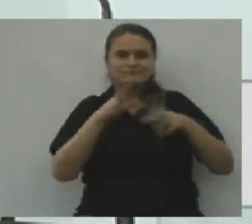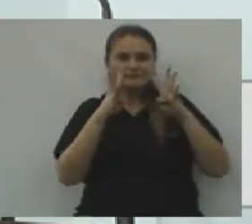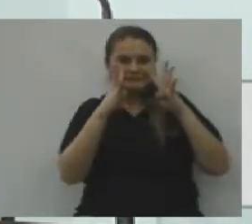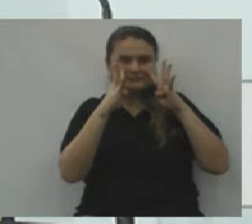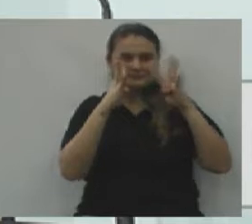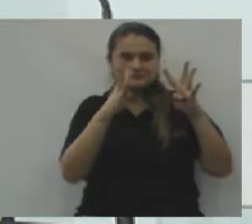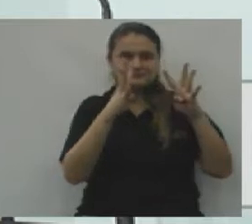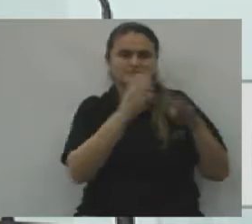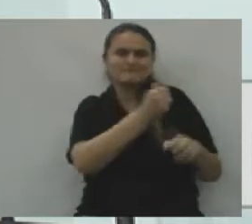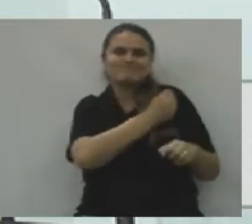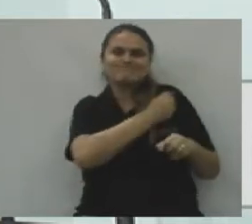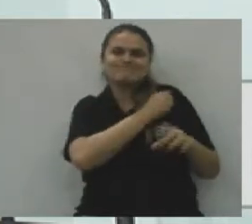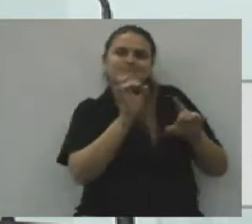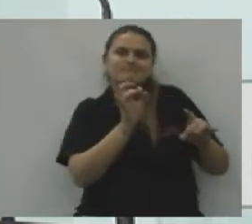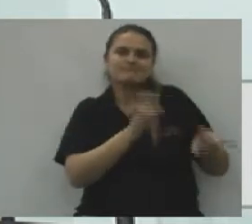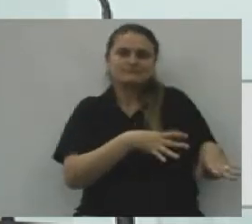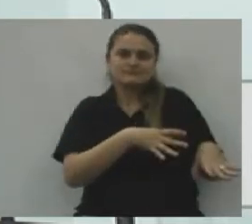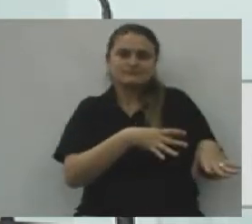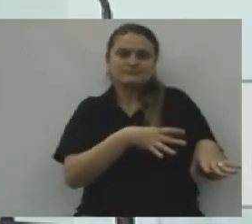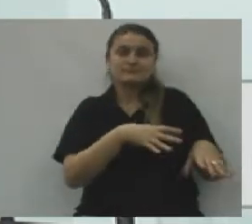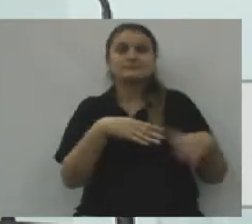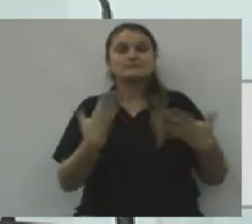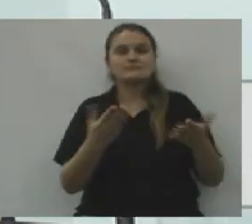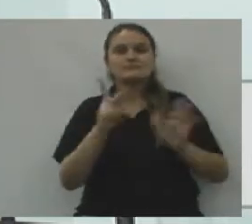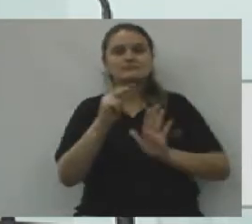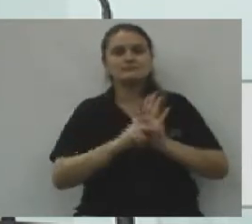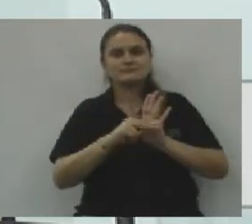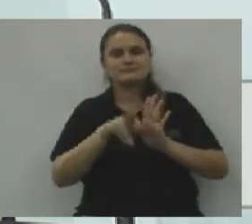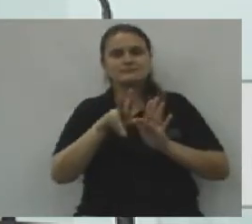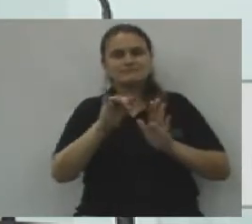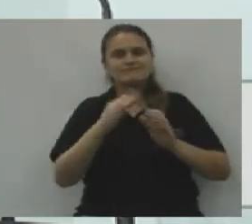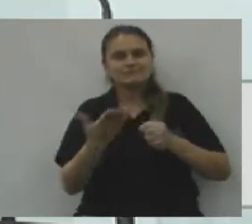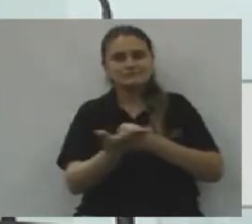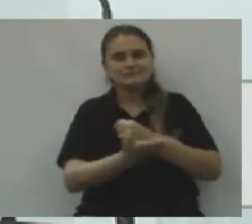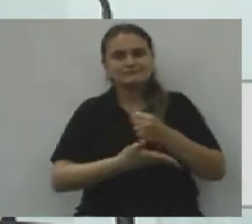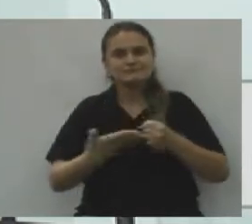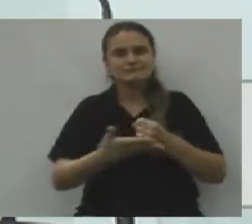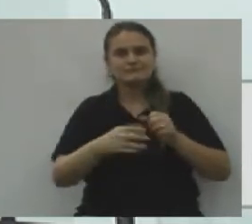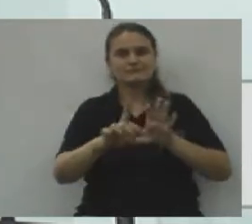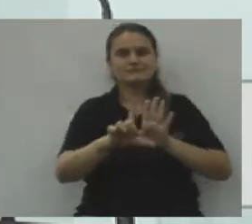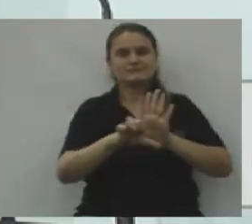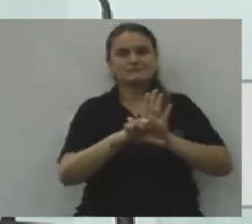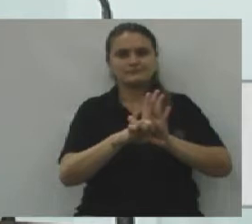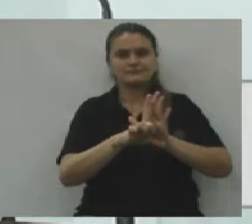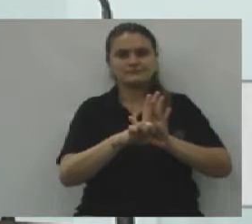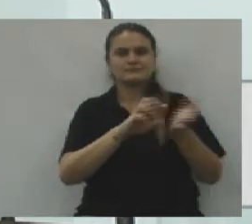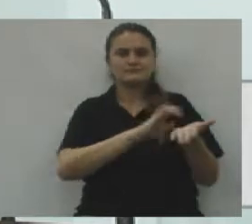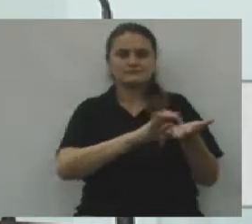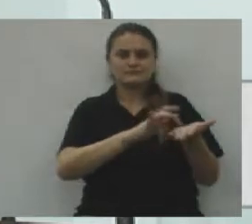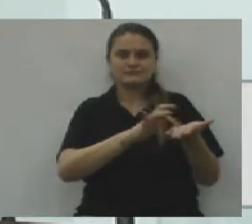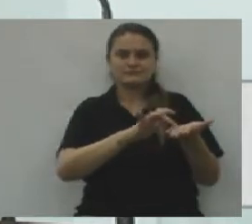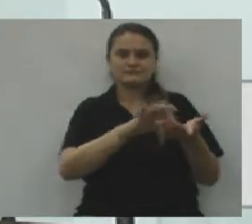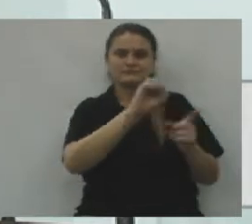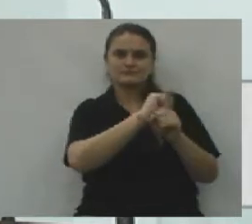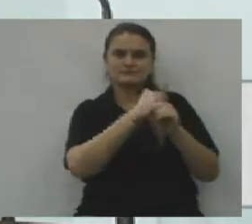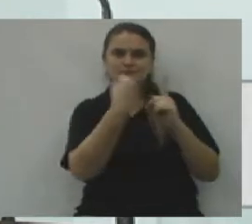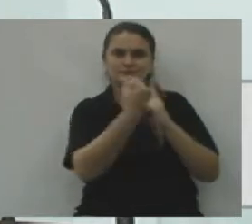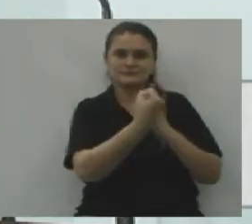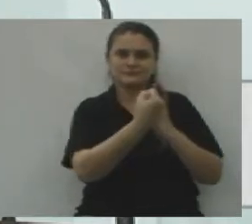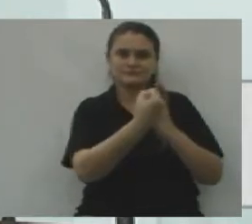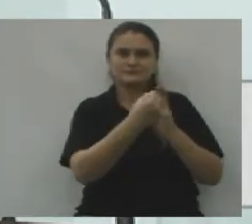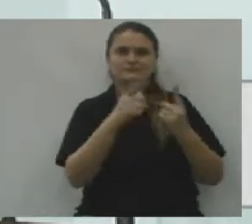acabamos perdendo alunos. Esse projeto dará um embasamento legal para que o secretário de Ação Social,